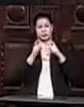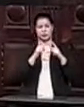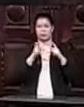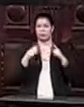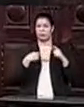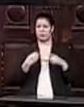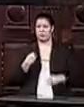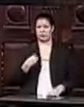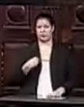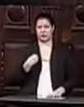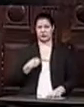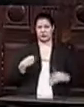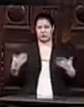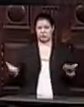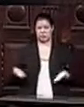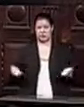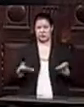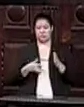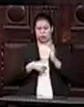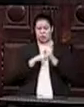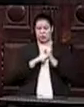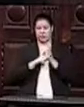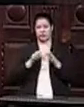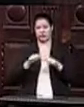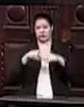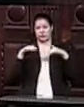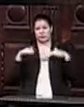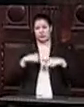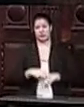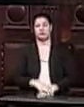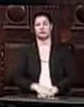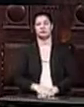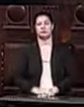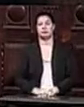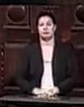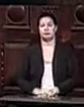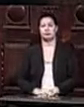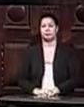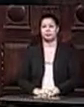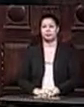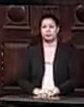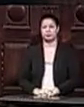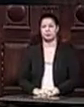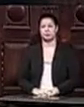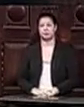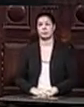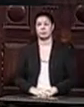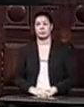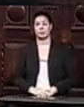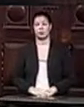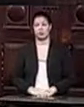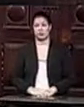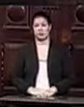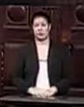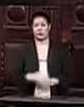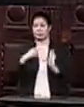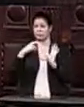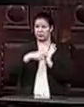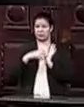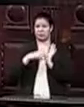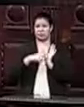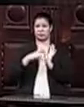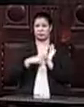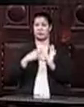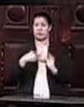que participei no dia de hoje, antes da sessão plenária. Pela manhã, presidi